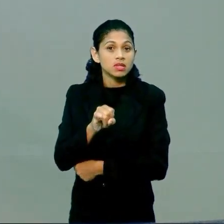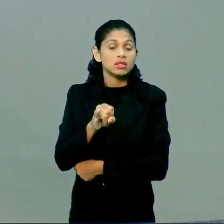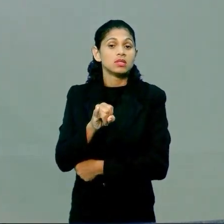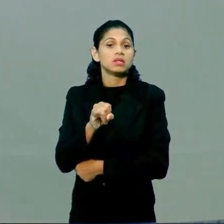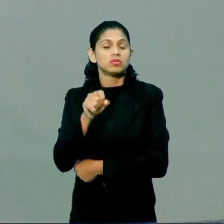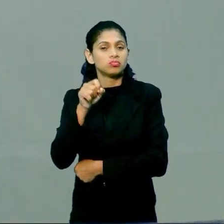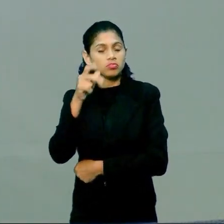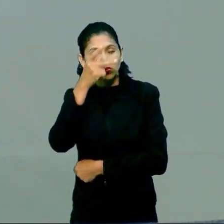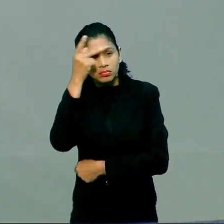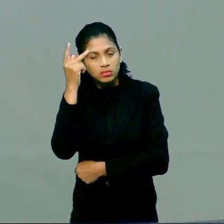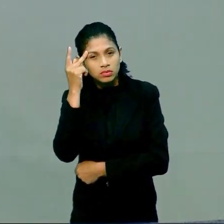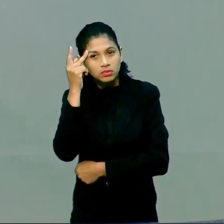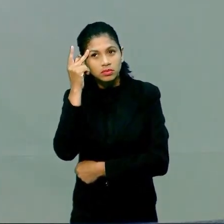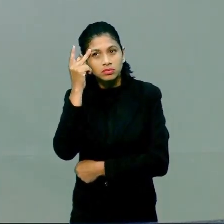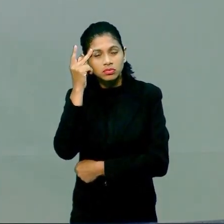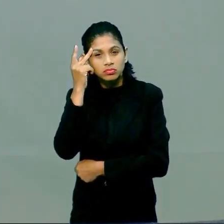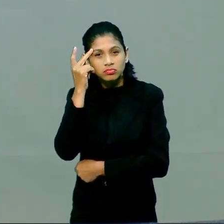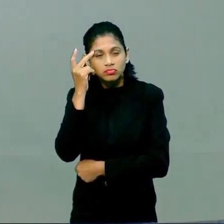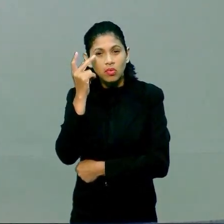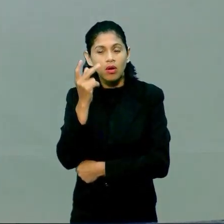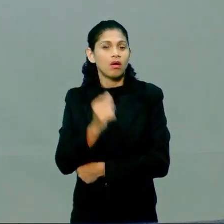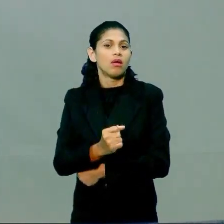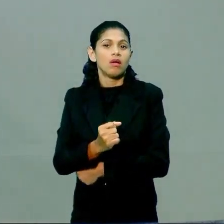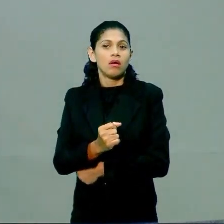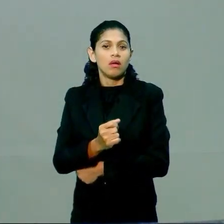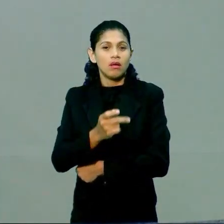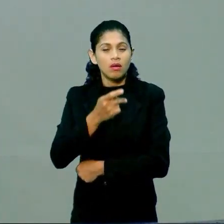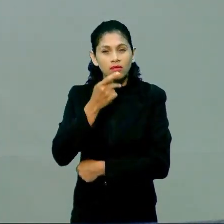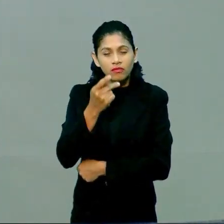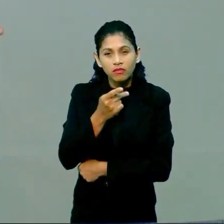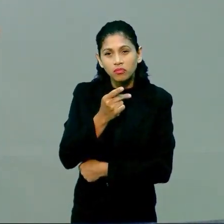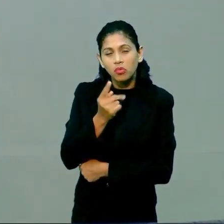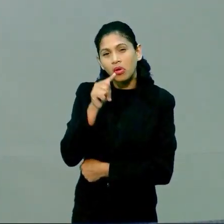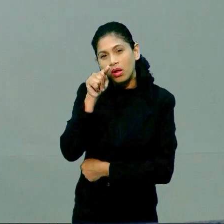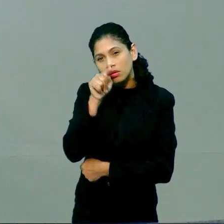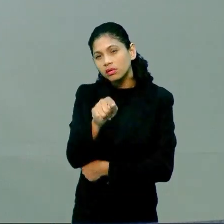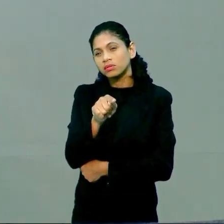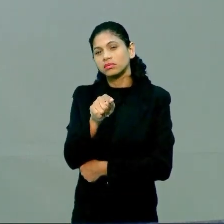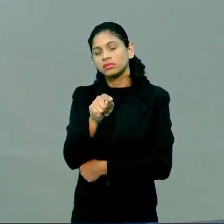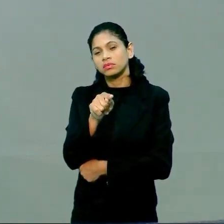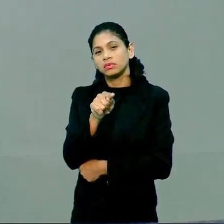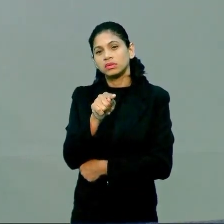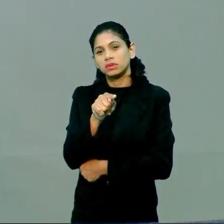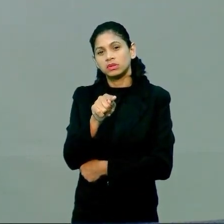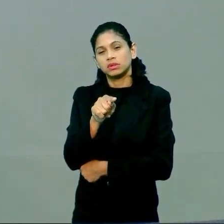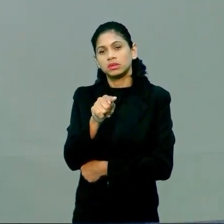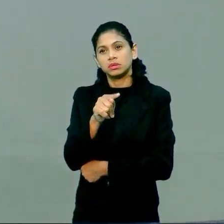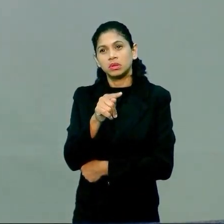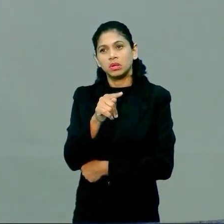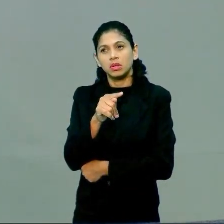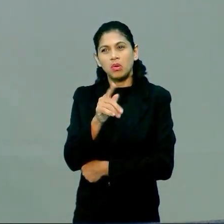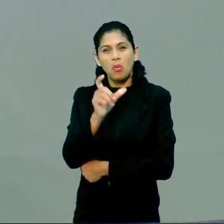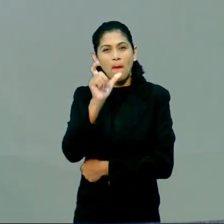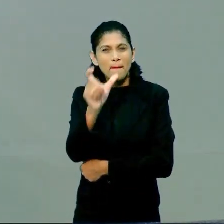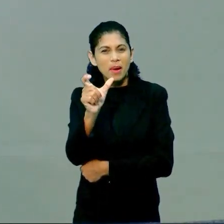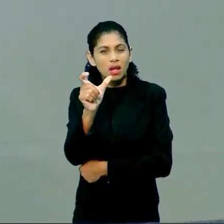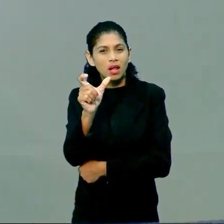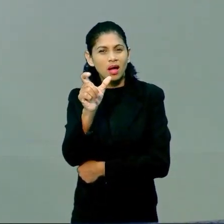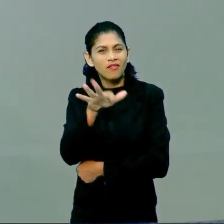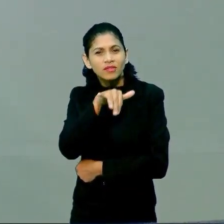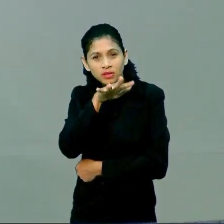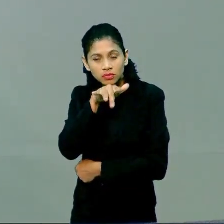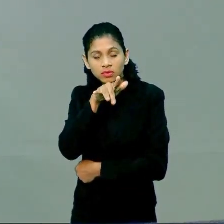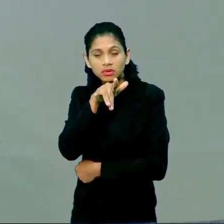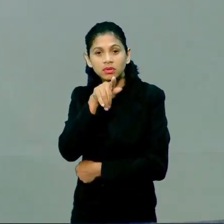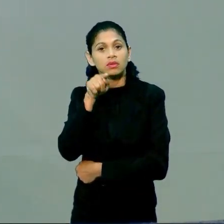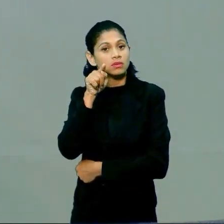murro no meio do olho as pessoas vão perceber o murro no olho que vai ficar roxo né você não tem como AB deic ah ai mas é eu